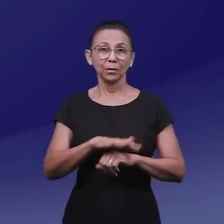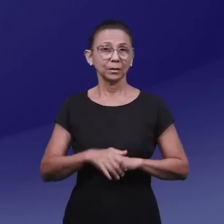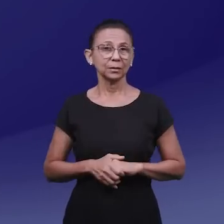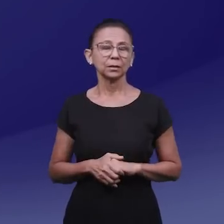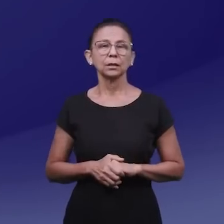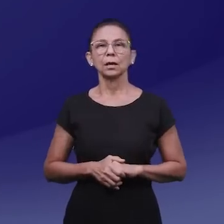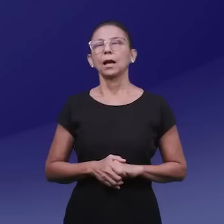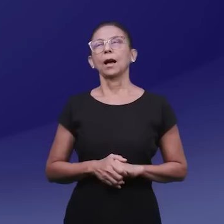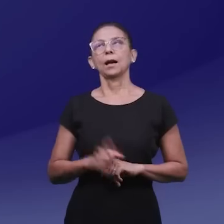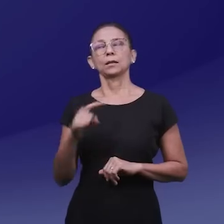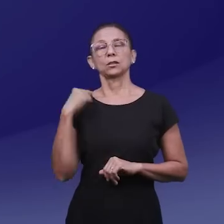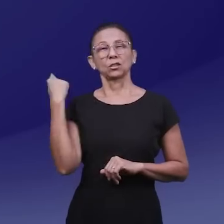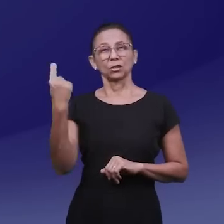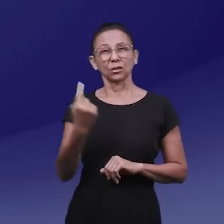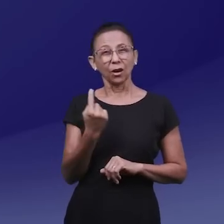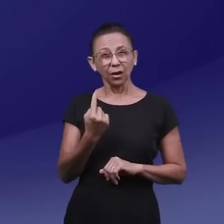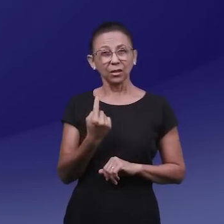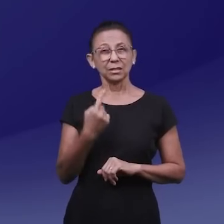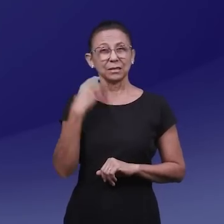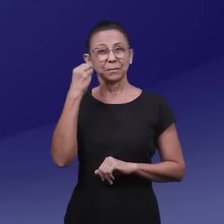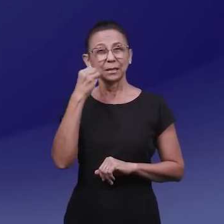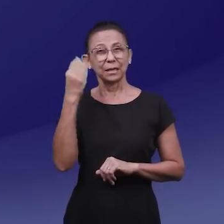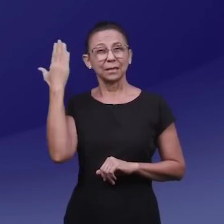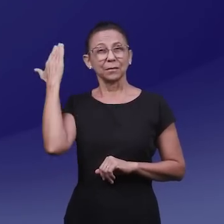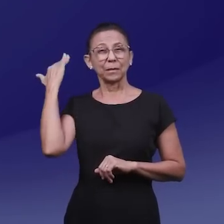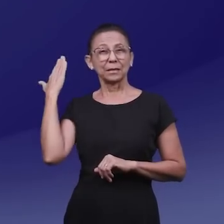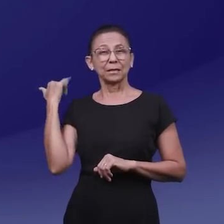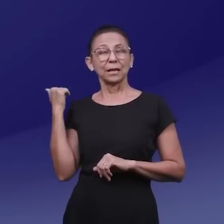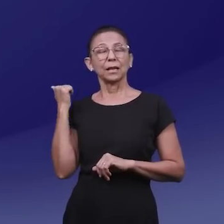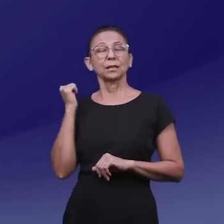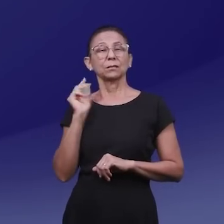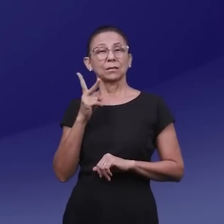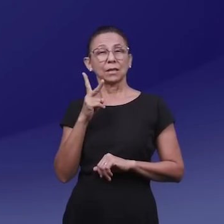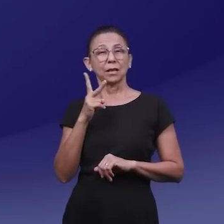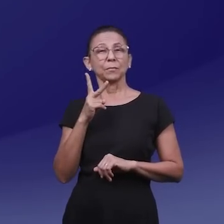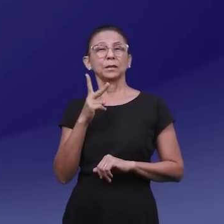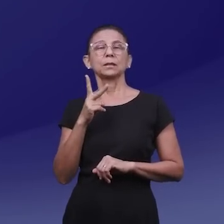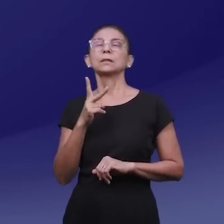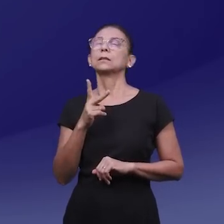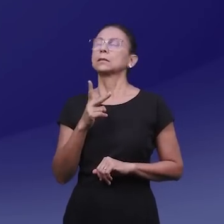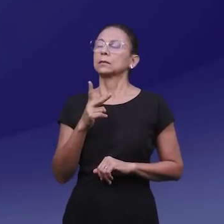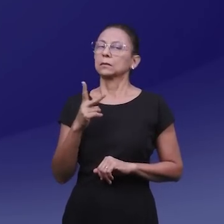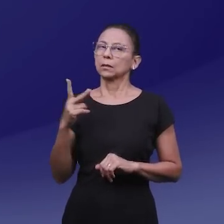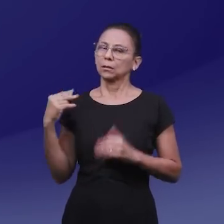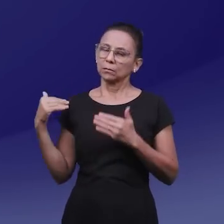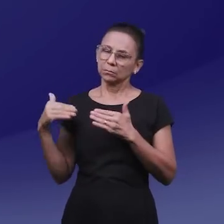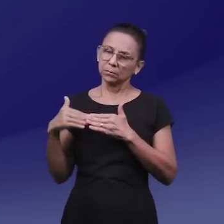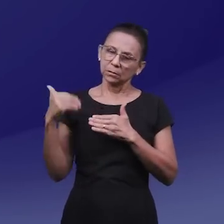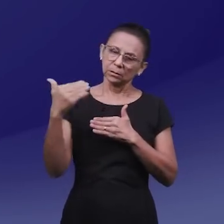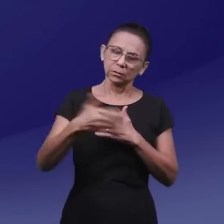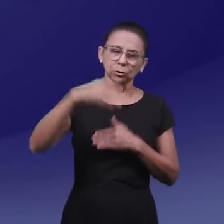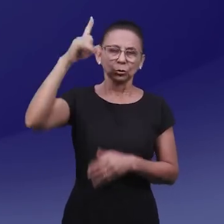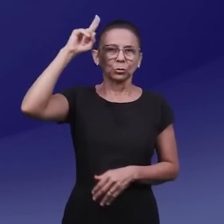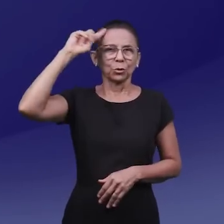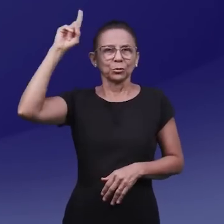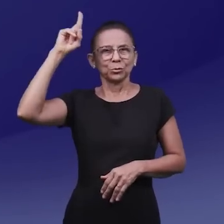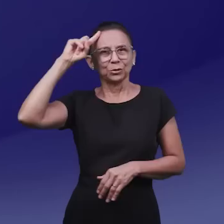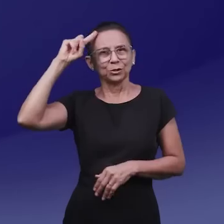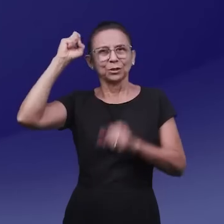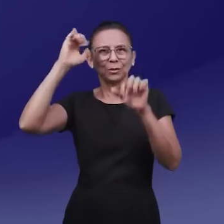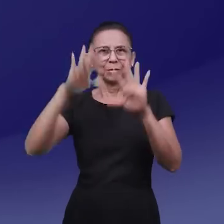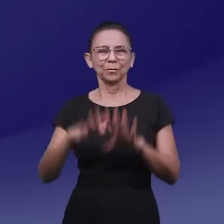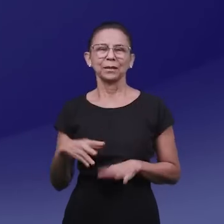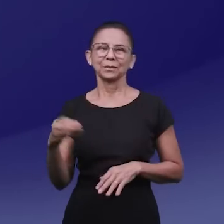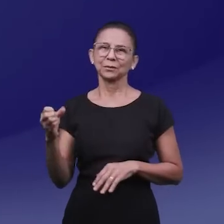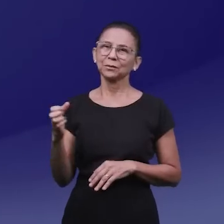Jesus Cristo. É a sequência, é a vida nova a cada passo que nós damos. As ovelhas